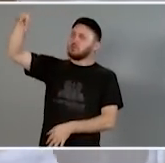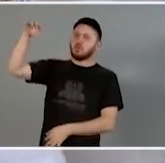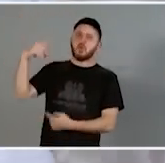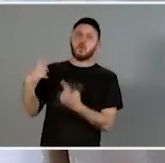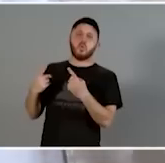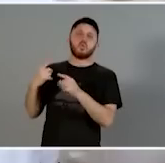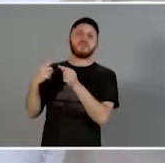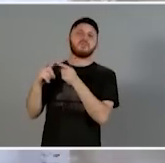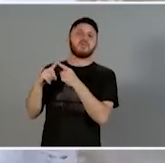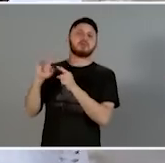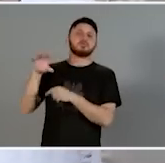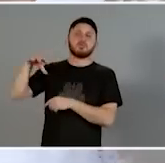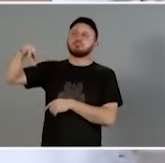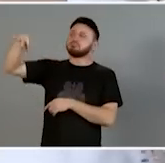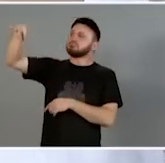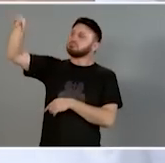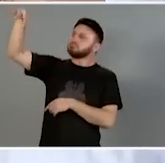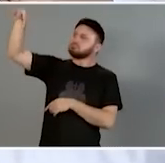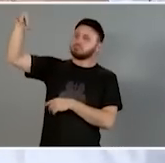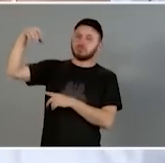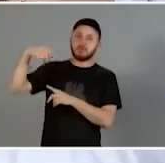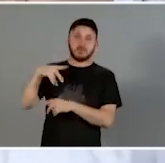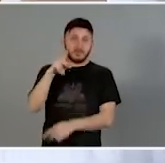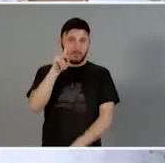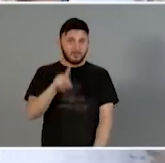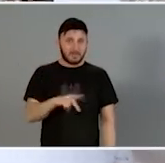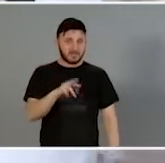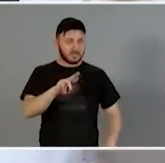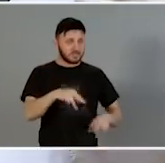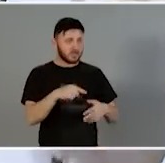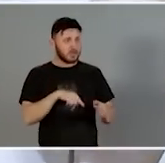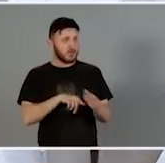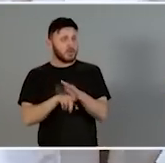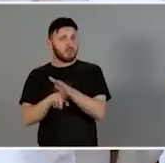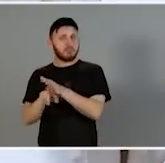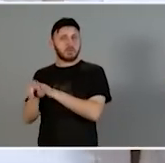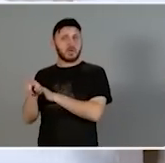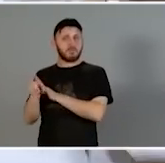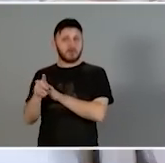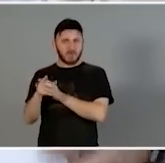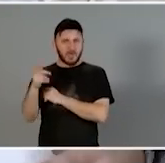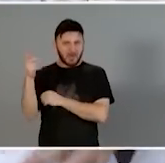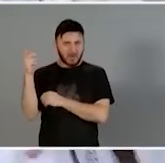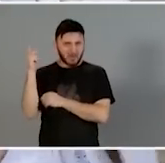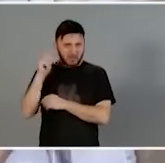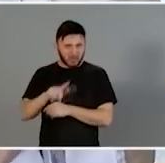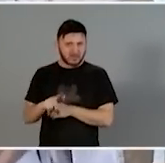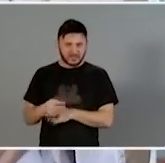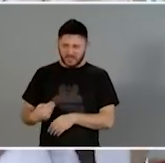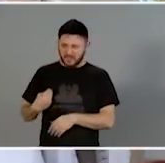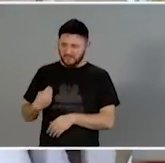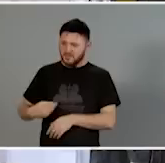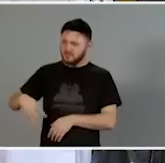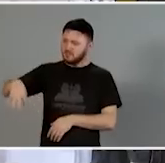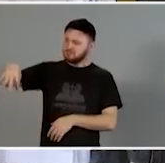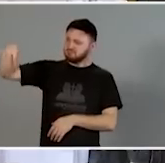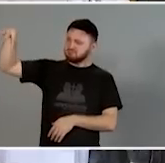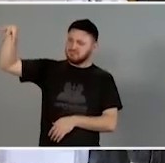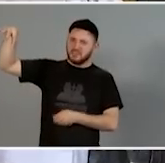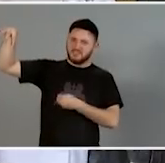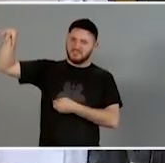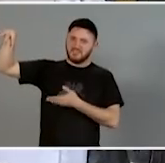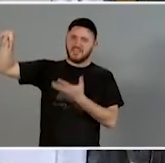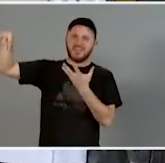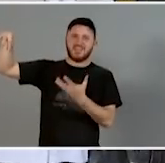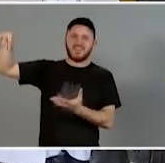dedos. O padre Reginaldo perguntava: compensa levar a vida toda esse fardo?